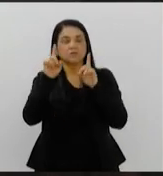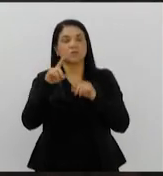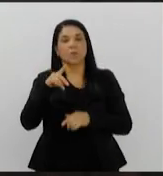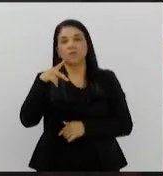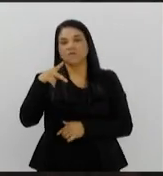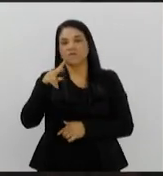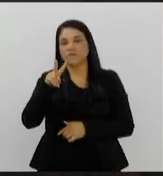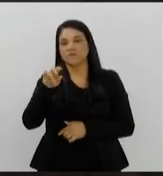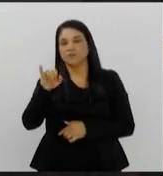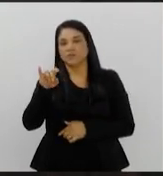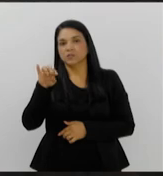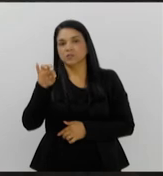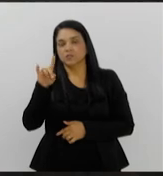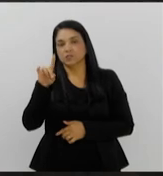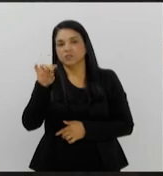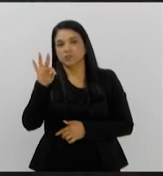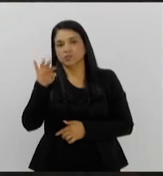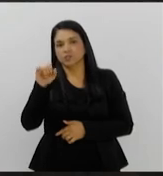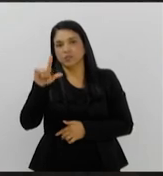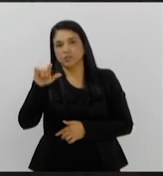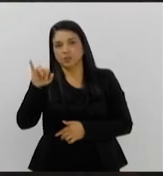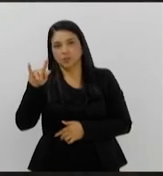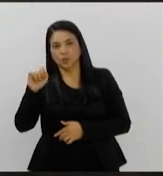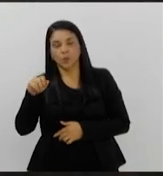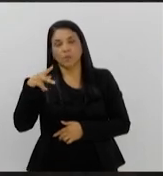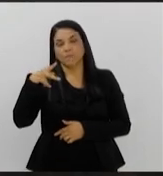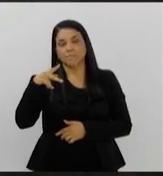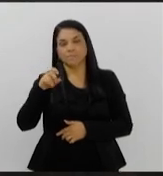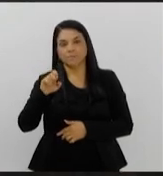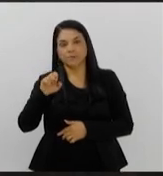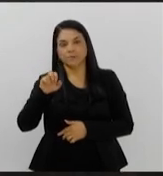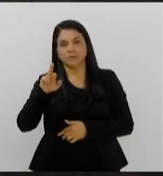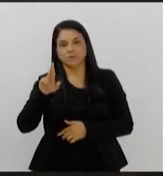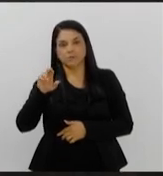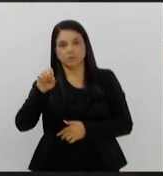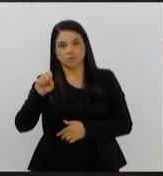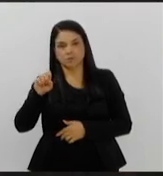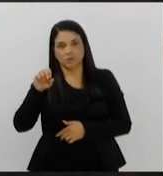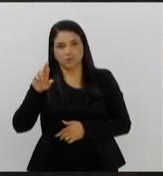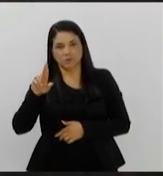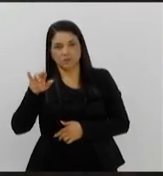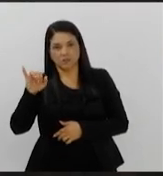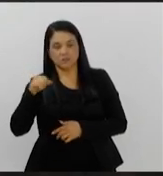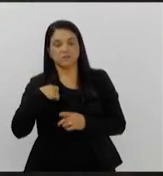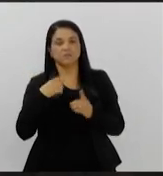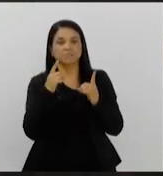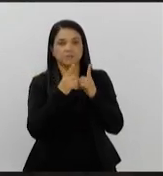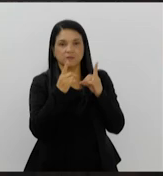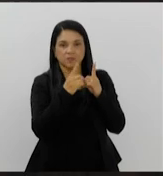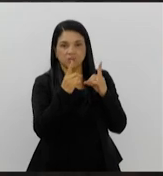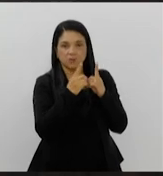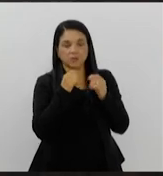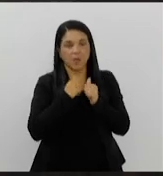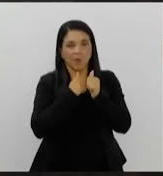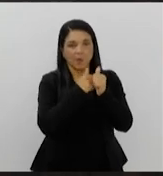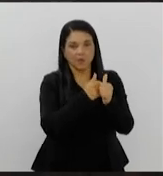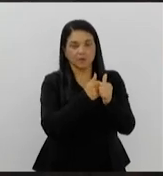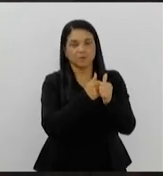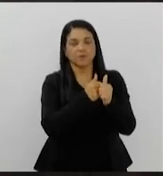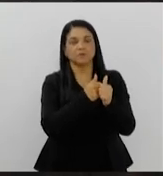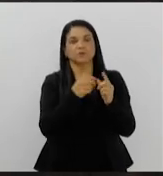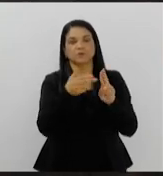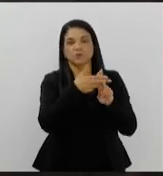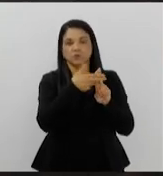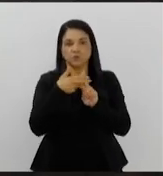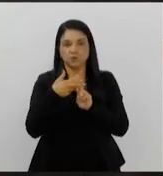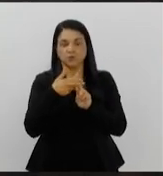psoríase na marcação de consultas dermatológicas e no acompanhamento psicológico nas redes pública e privada em